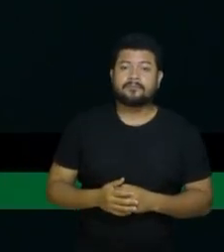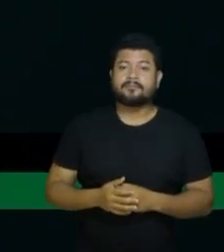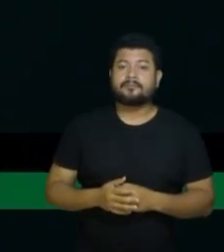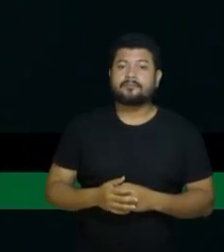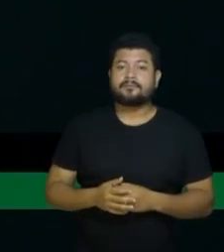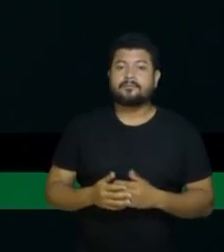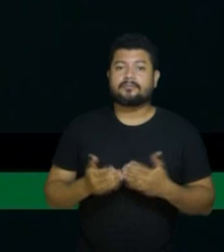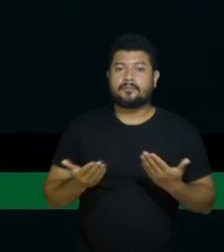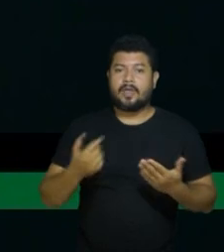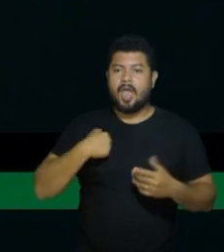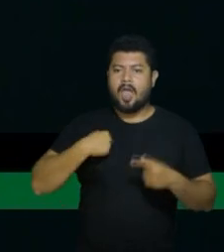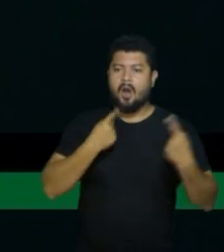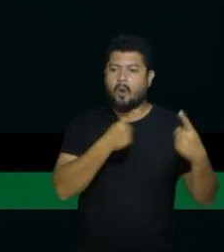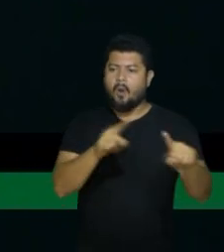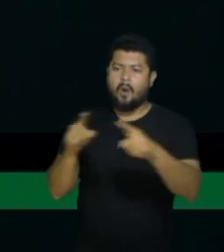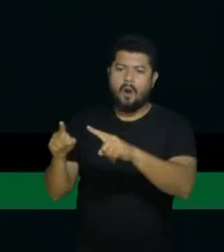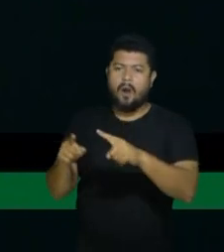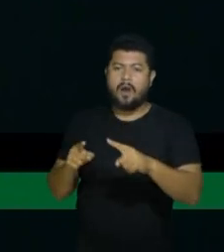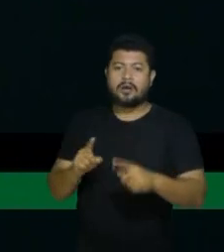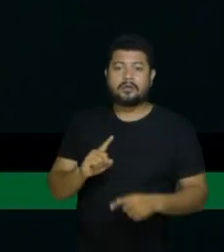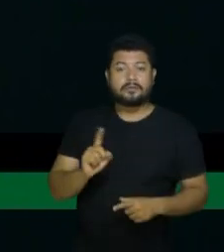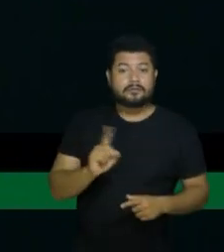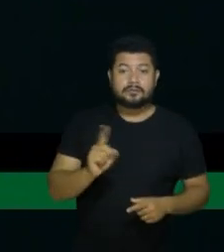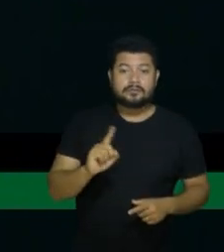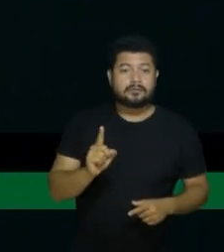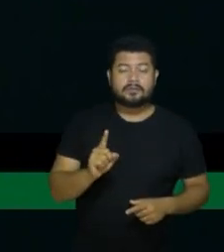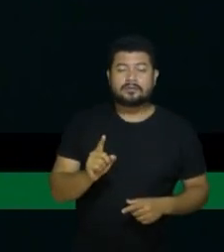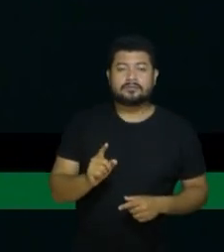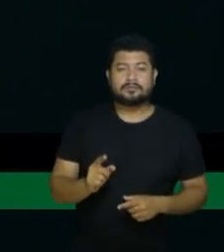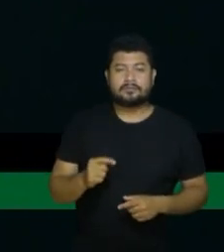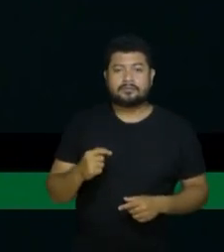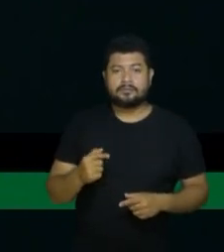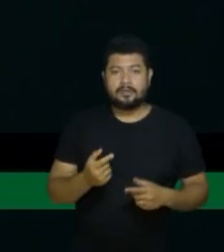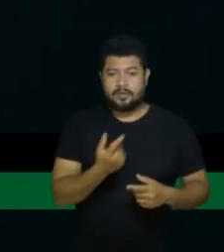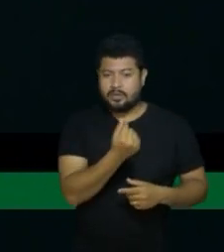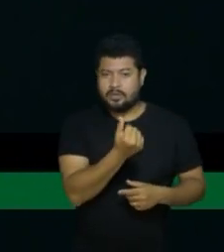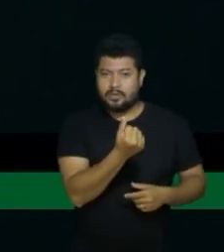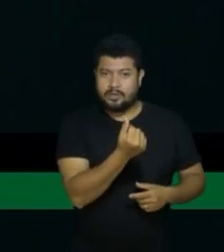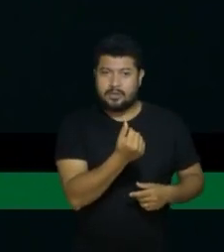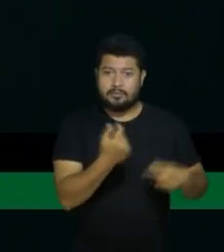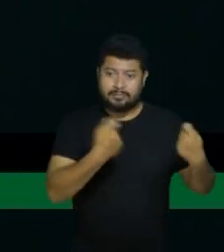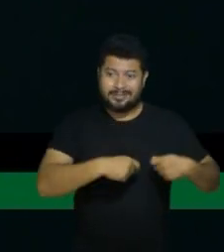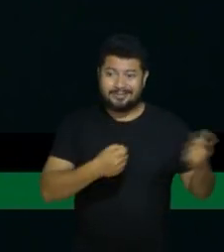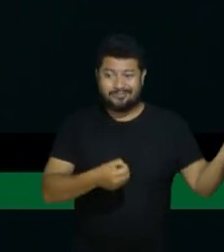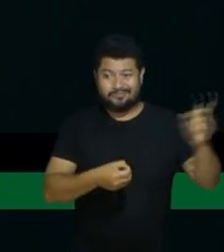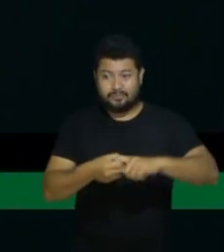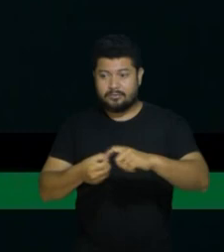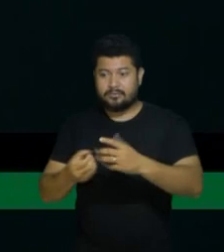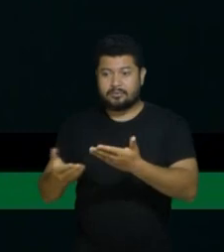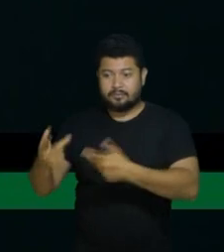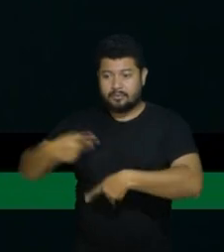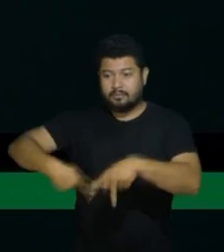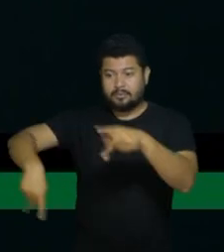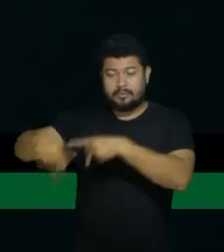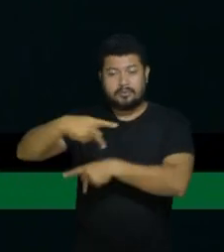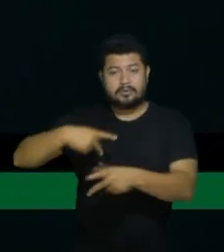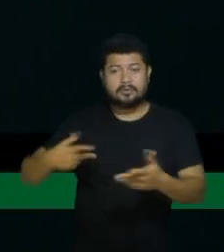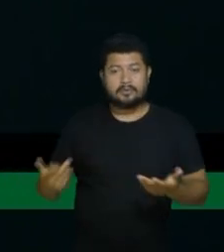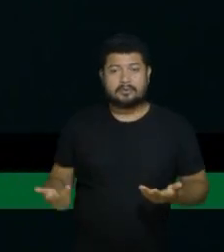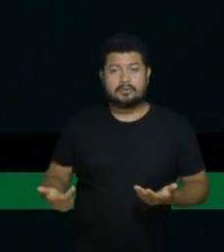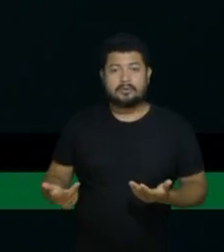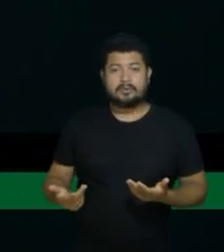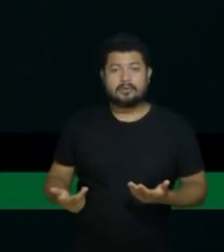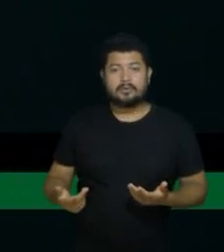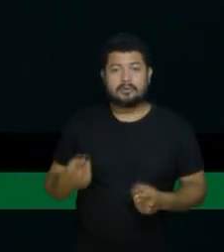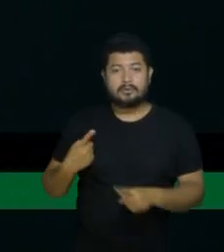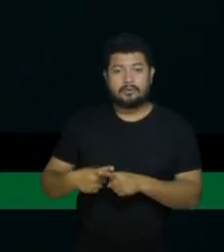tenho nada contra ninguém eu tenho que esse dinheiro é um din precisa retornar para os brasileiros porque é dinheiro do mais